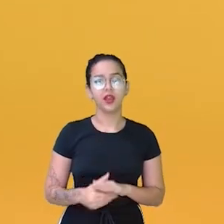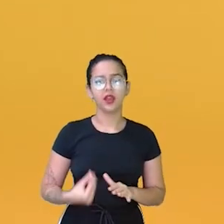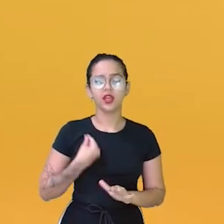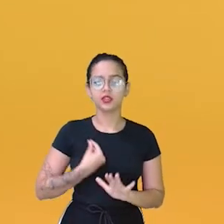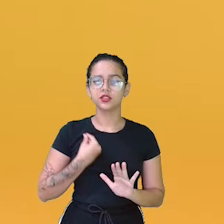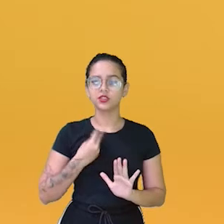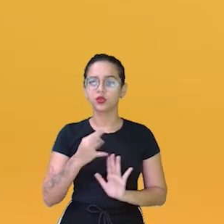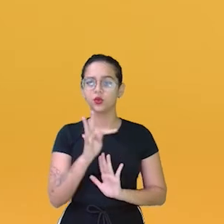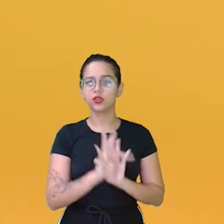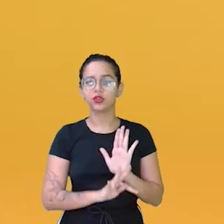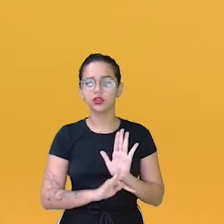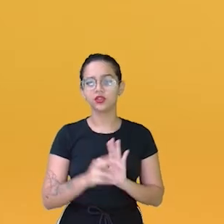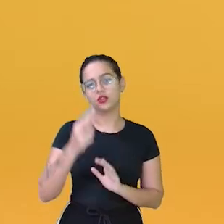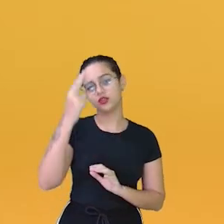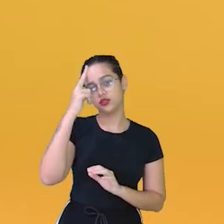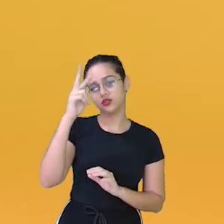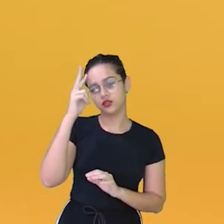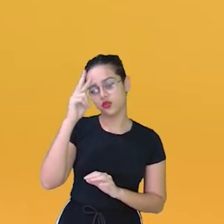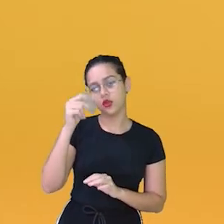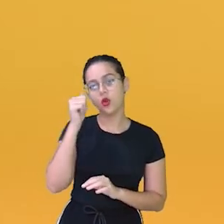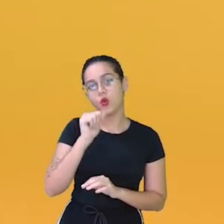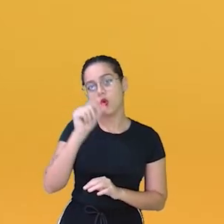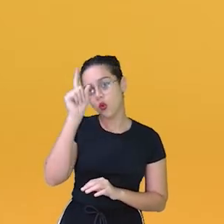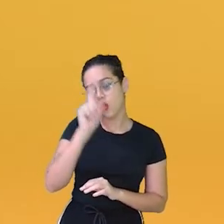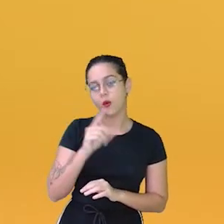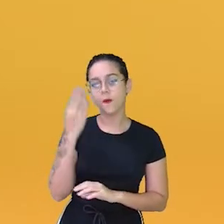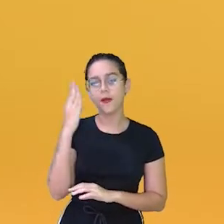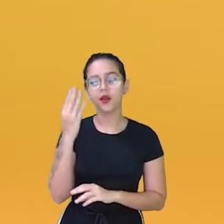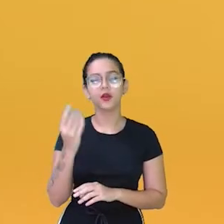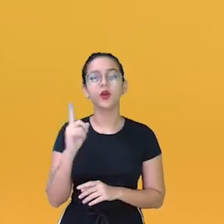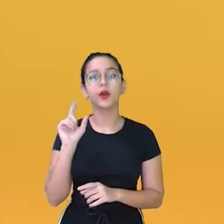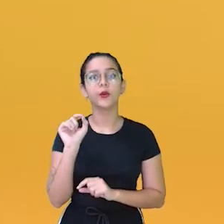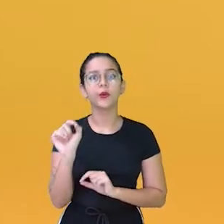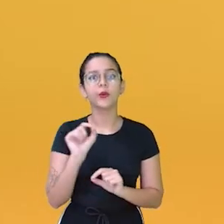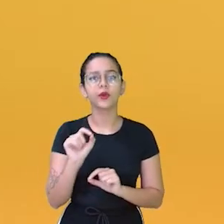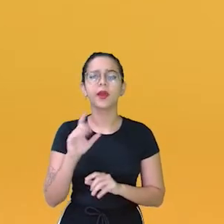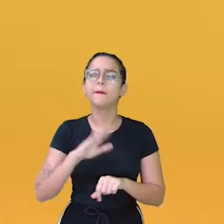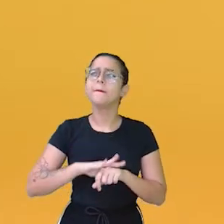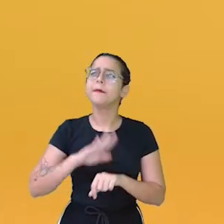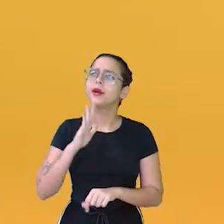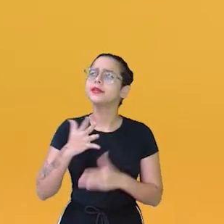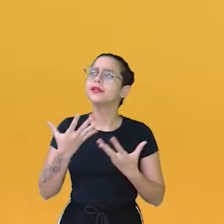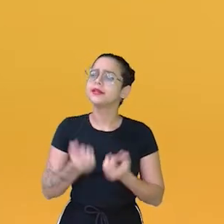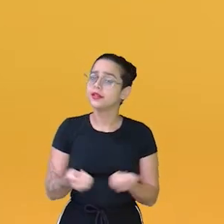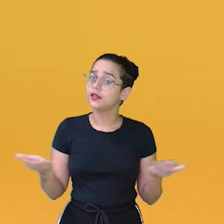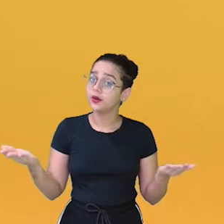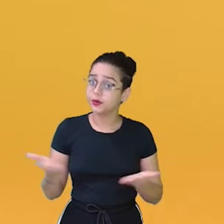versão da história da loira do banheiro que é a versão mais aceita.